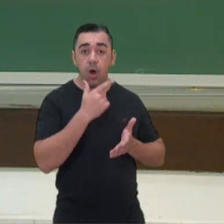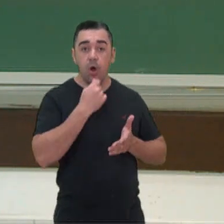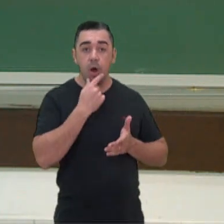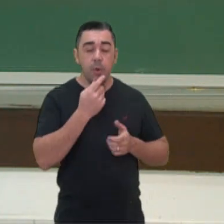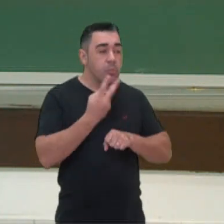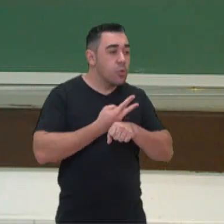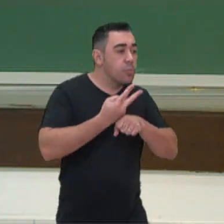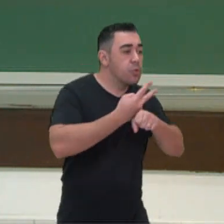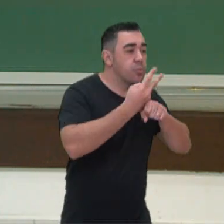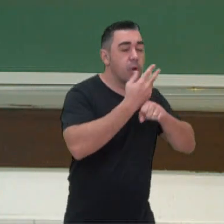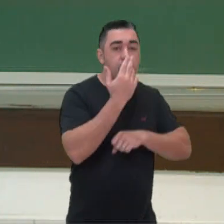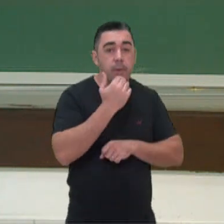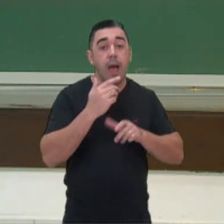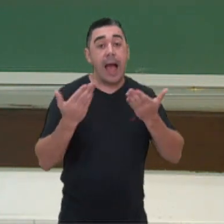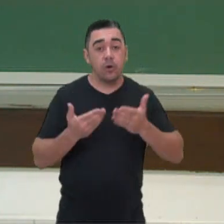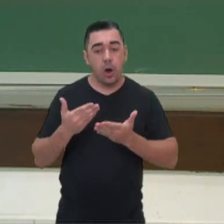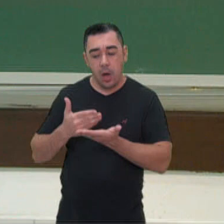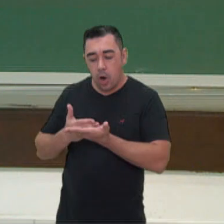para desenvolver a escrita